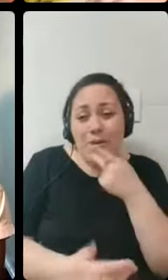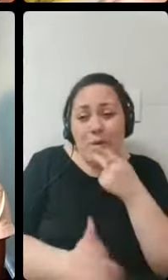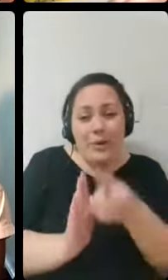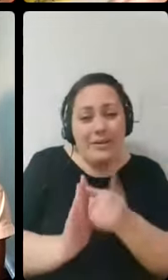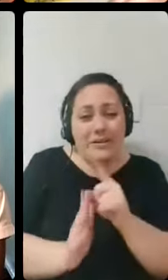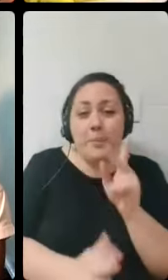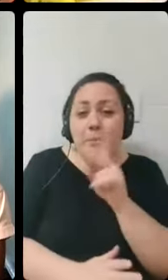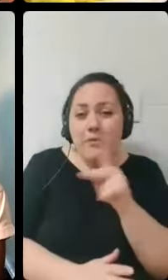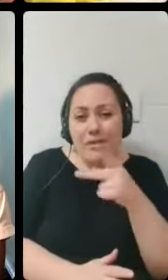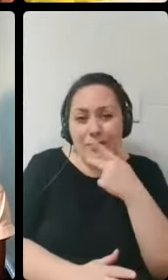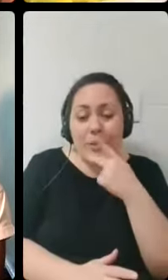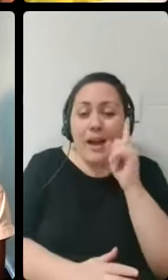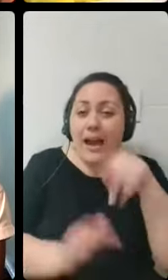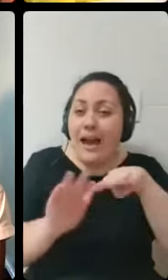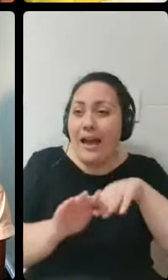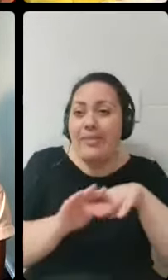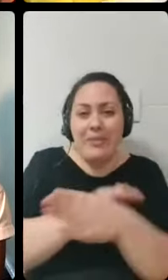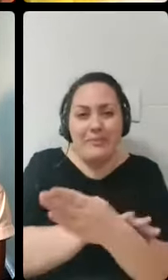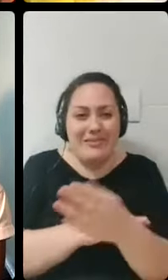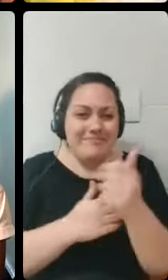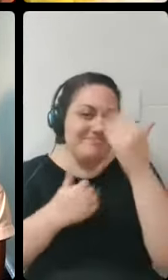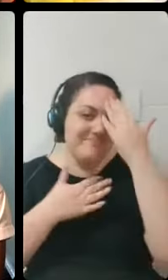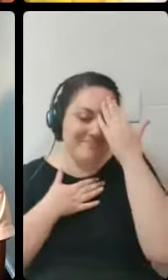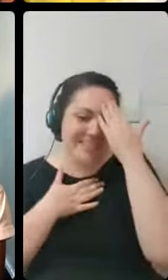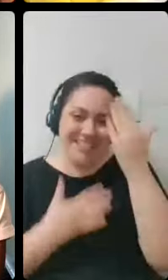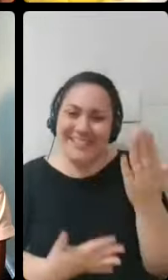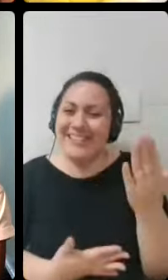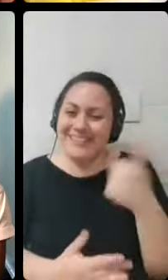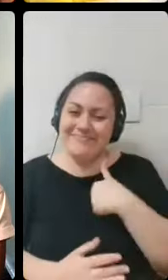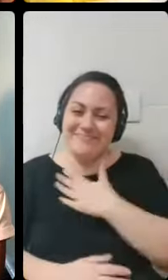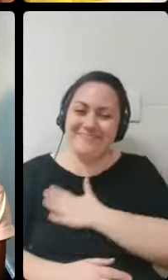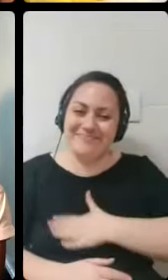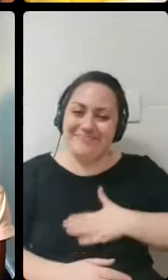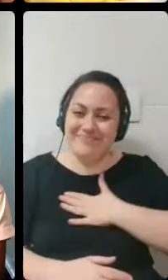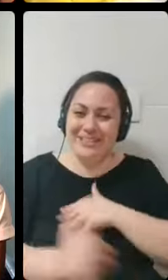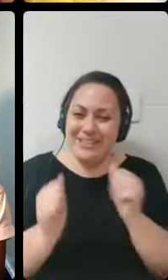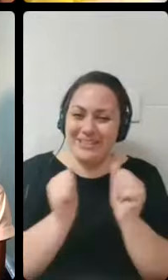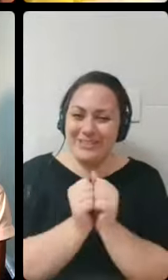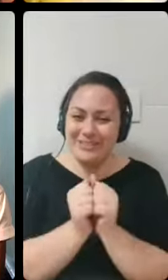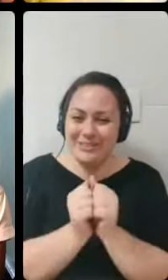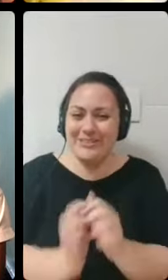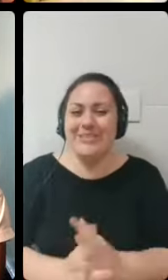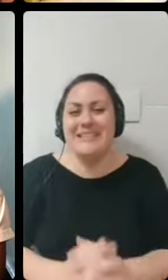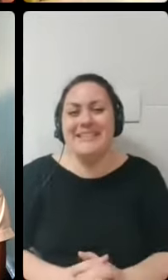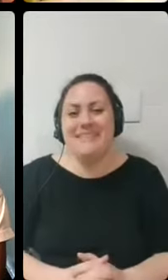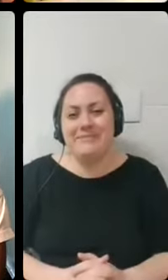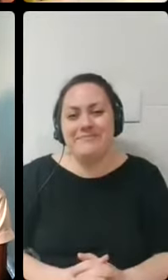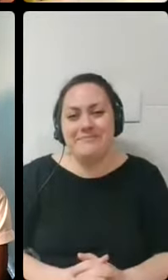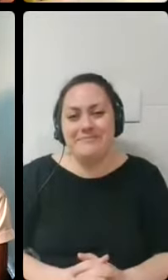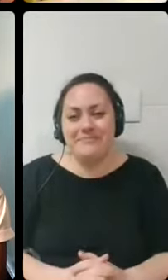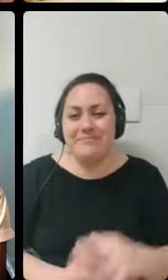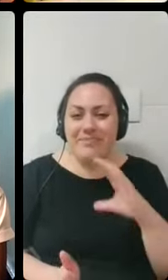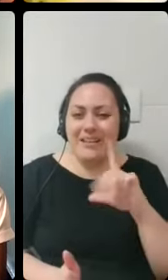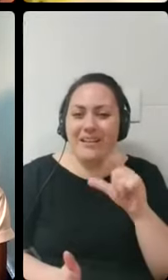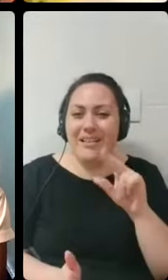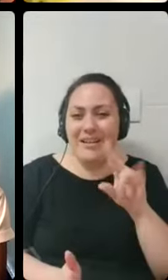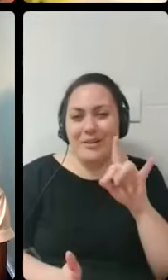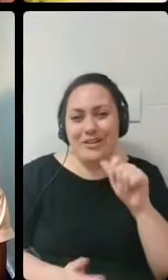Adaptação. Obrigada, gente. Foi um prazer. Ai, Cláudia, querida, tu